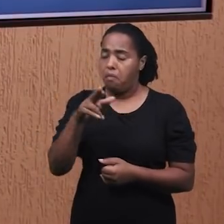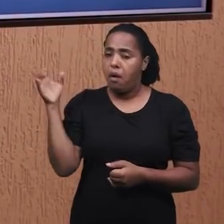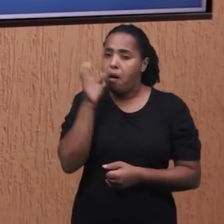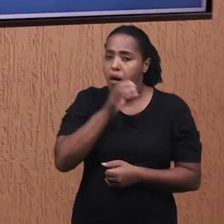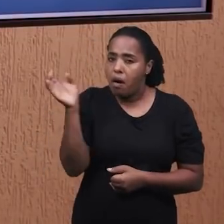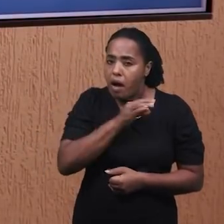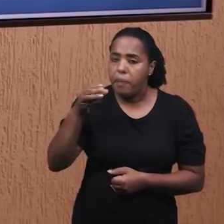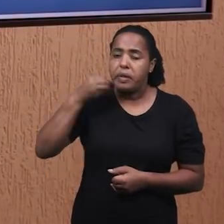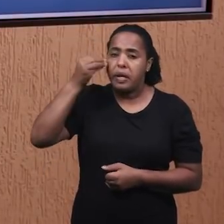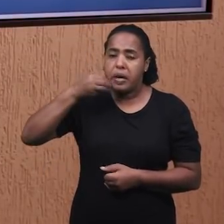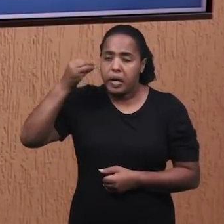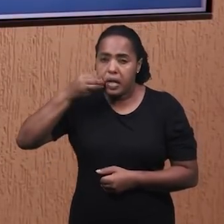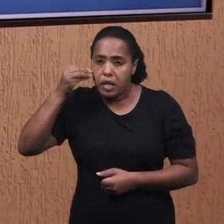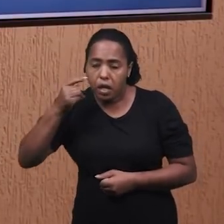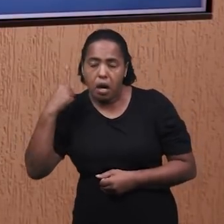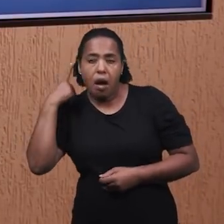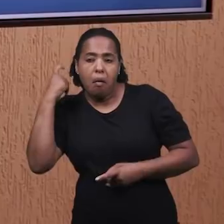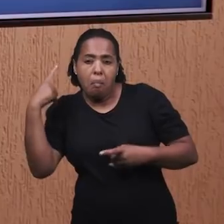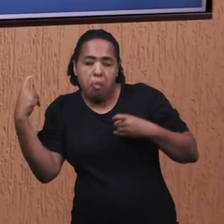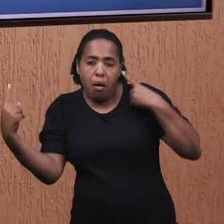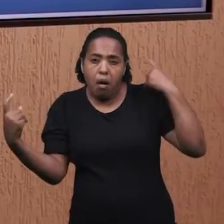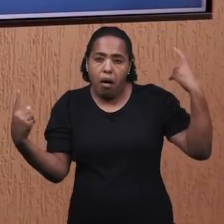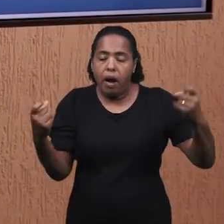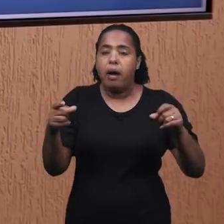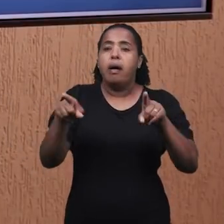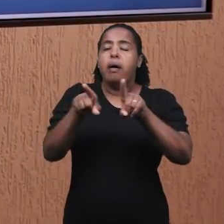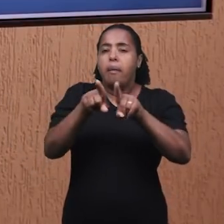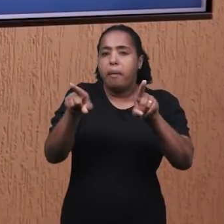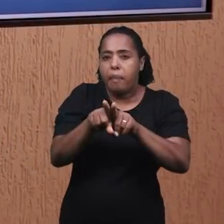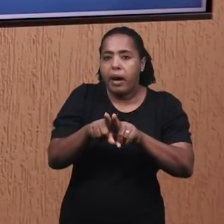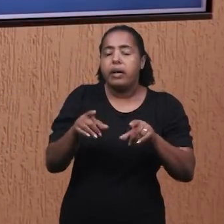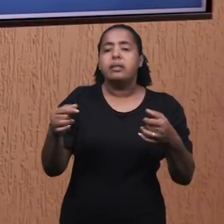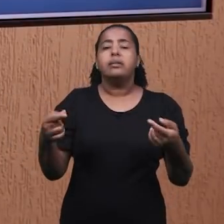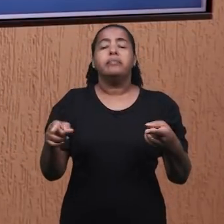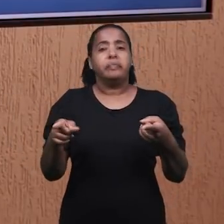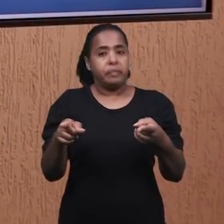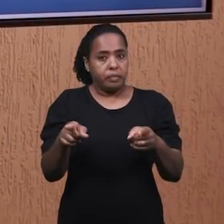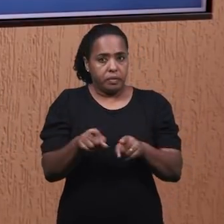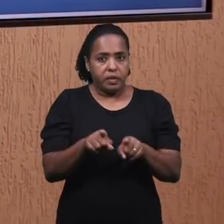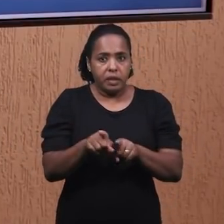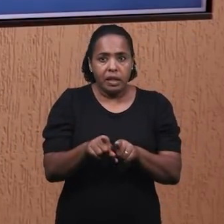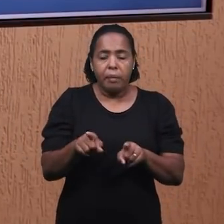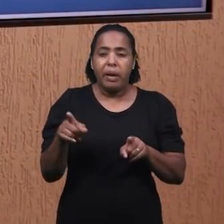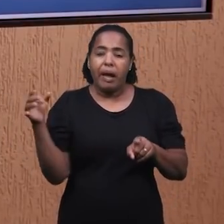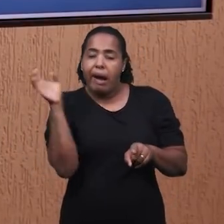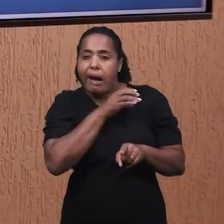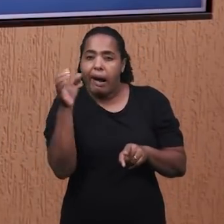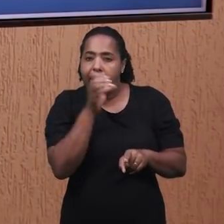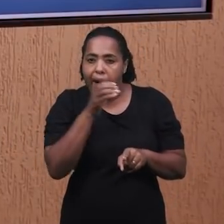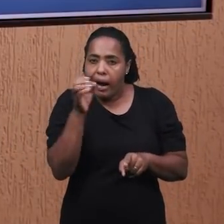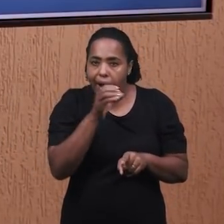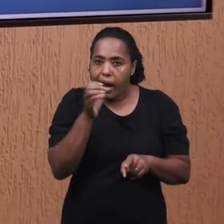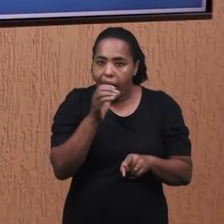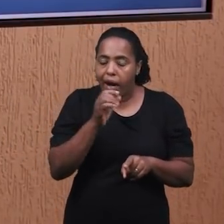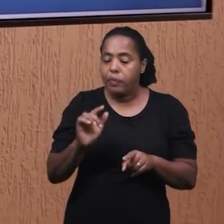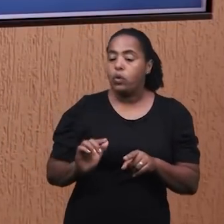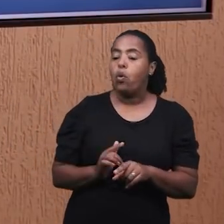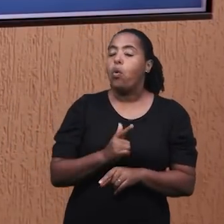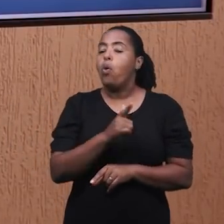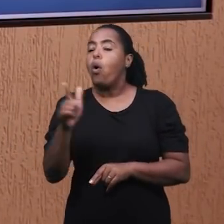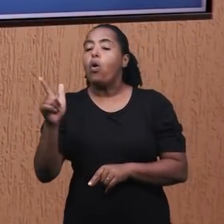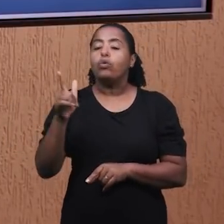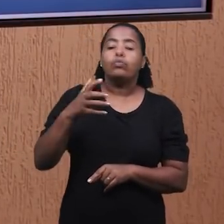às experiências sensoriais, mas também menor tenacidade, porque se move rapidamente para a próxima